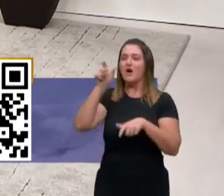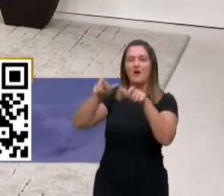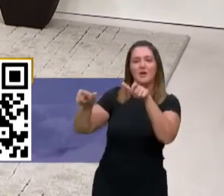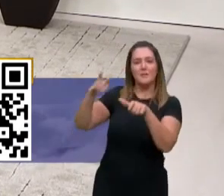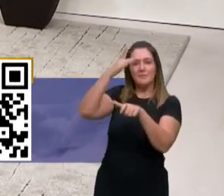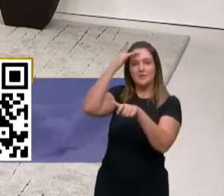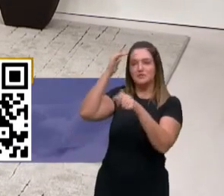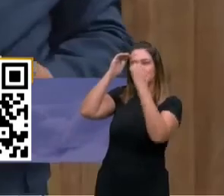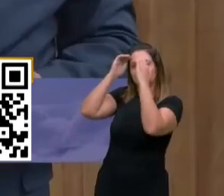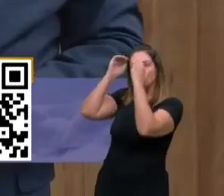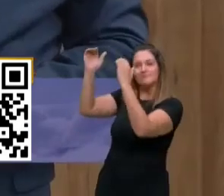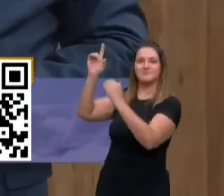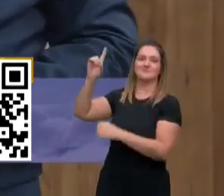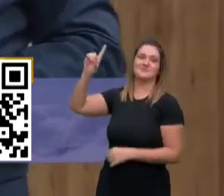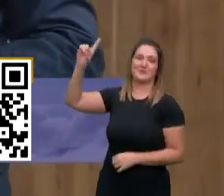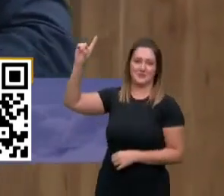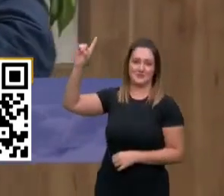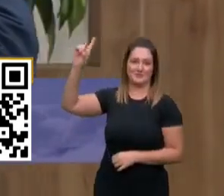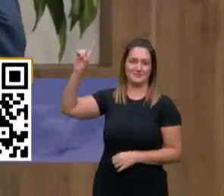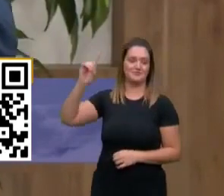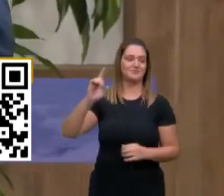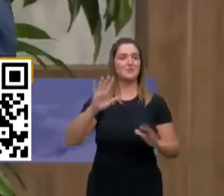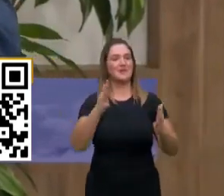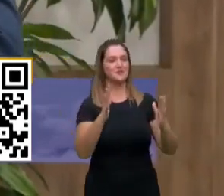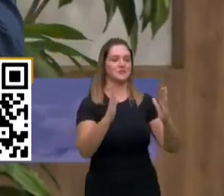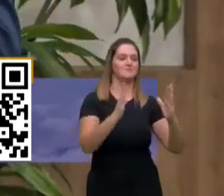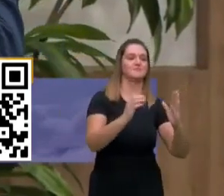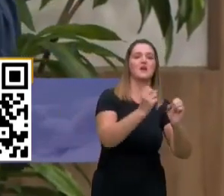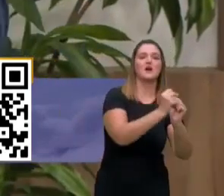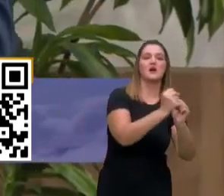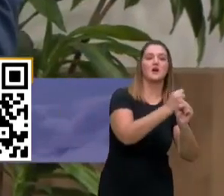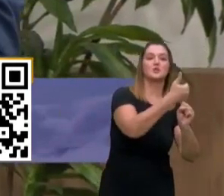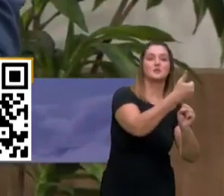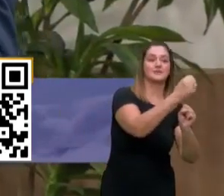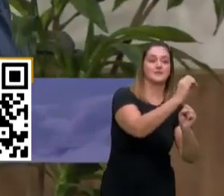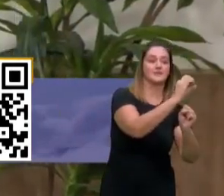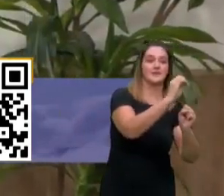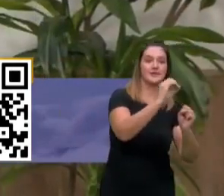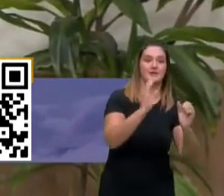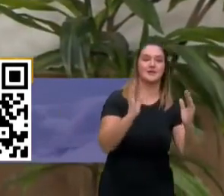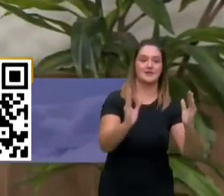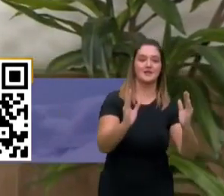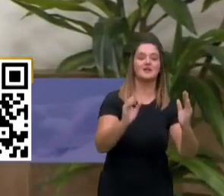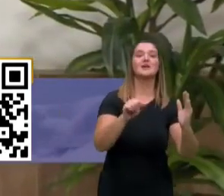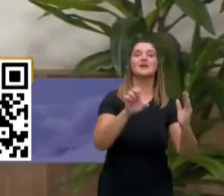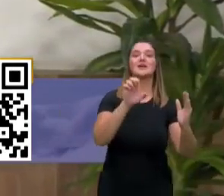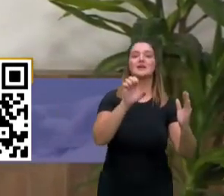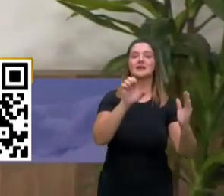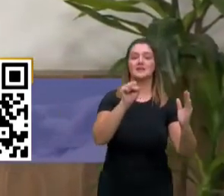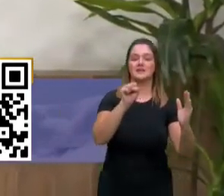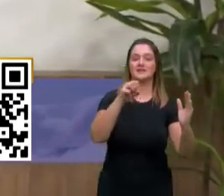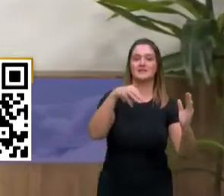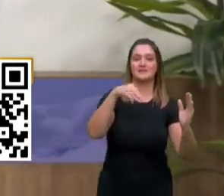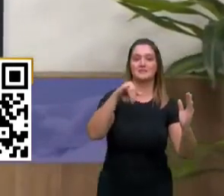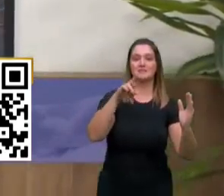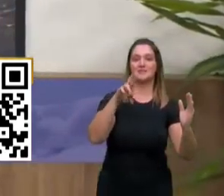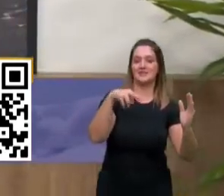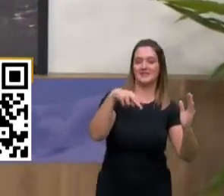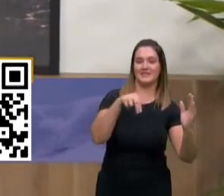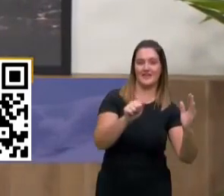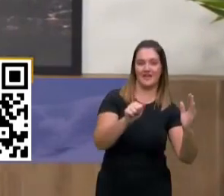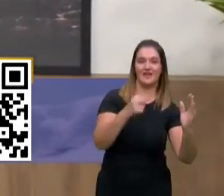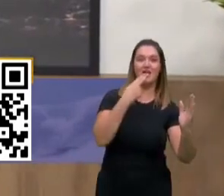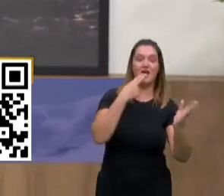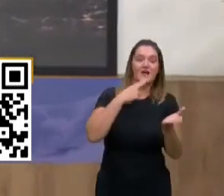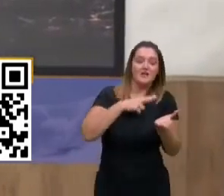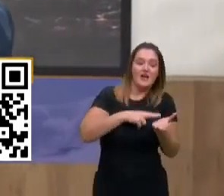homens de Deus. Aproximadamente no ano 100 começa a segunda fase, chamada Esmirna. E a carta